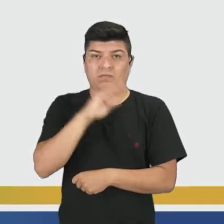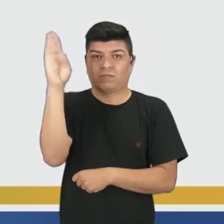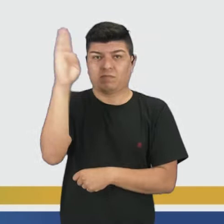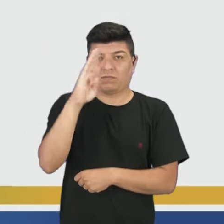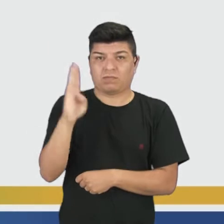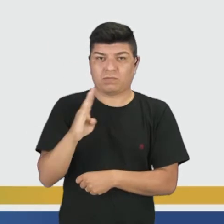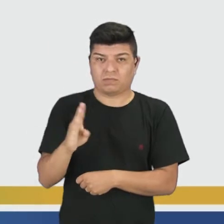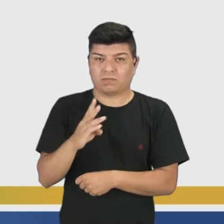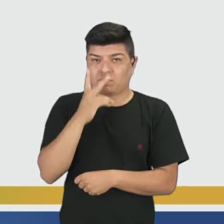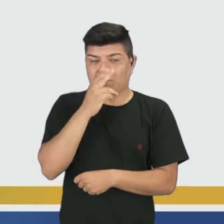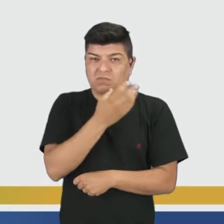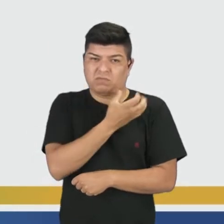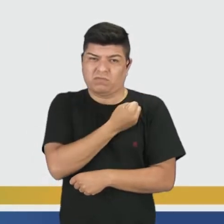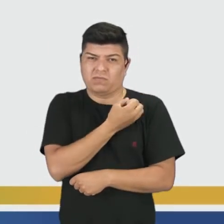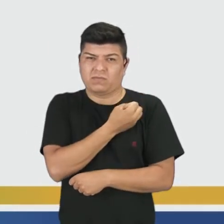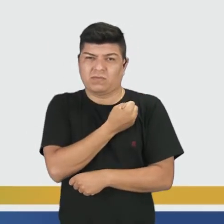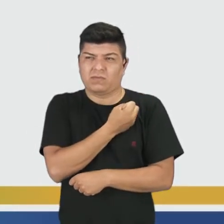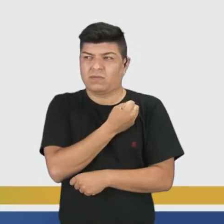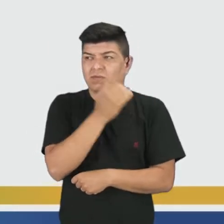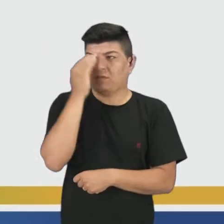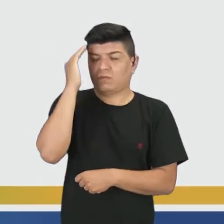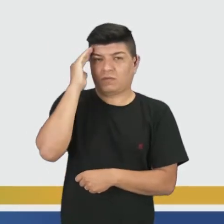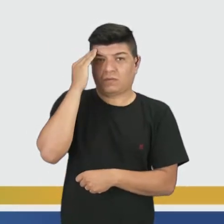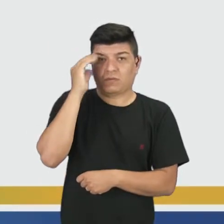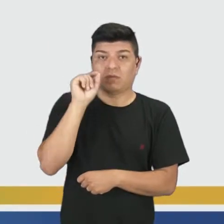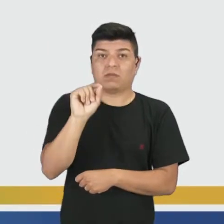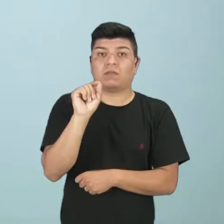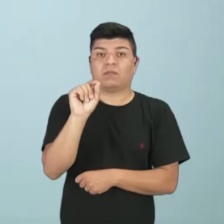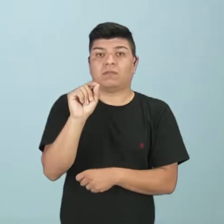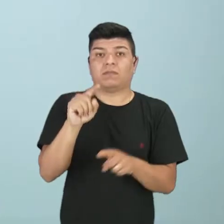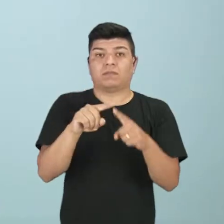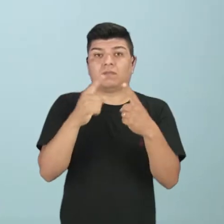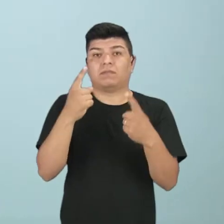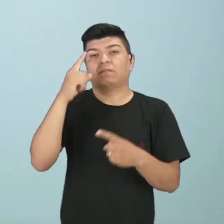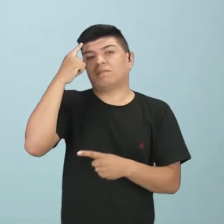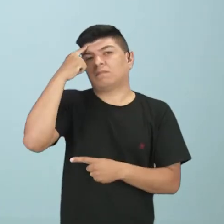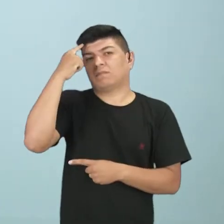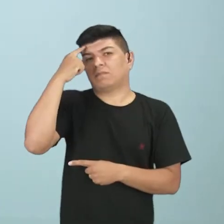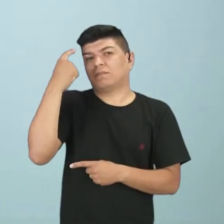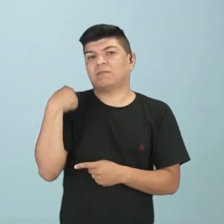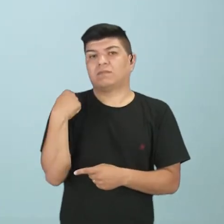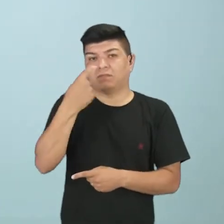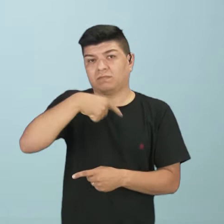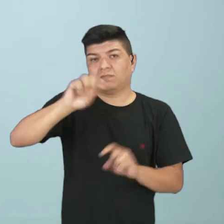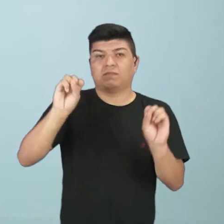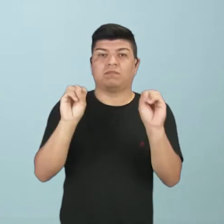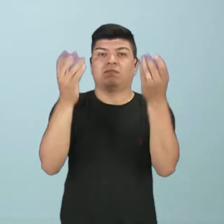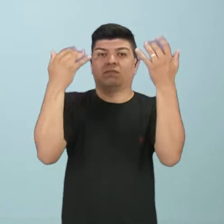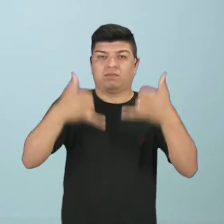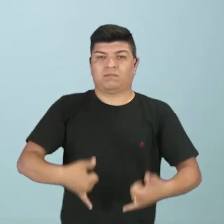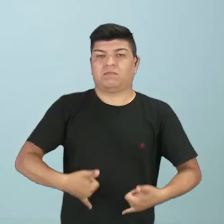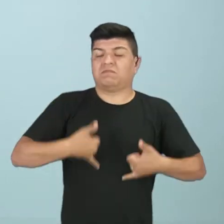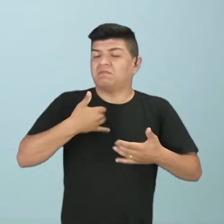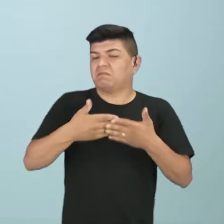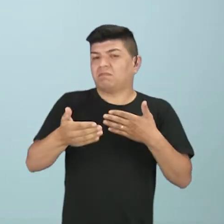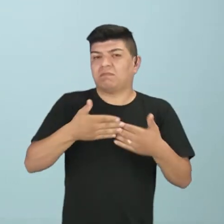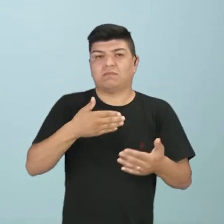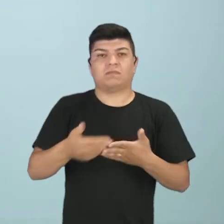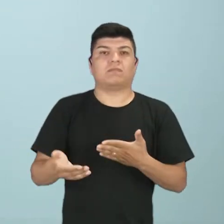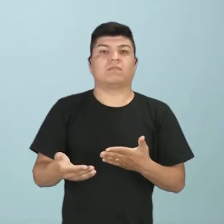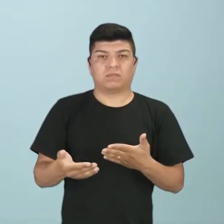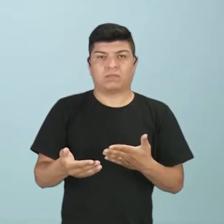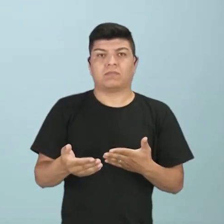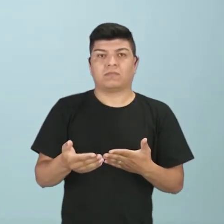vezes o número desse parece não ser muito compreensível quando se fala assim, mas imagine quando a gente vai para uma festinha de aniversário ou qualquer uma